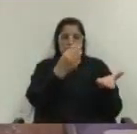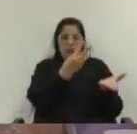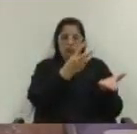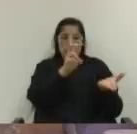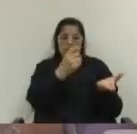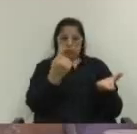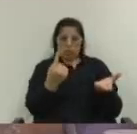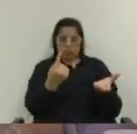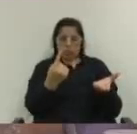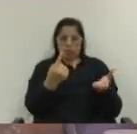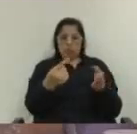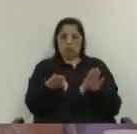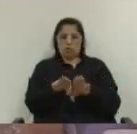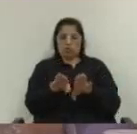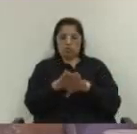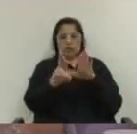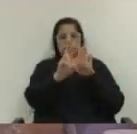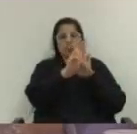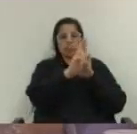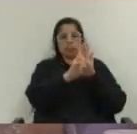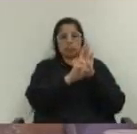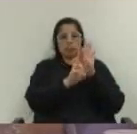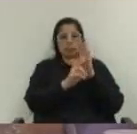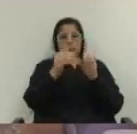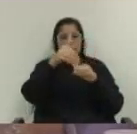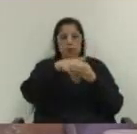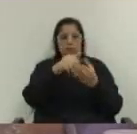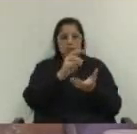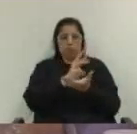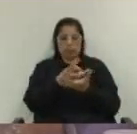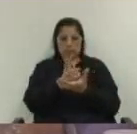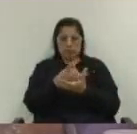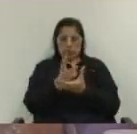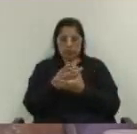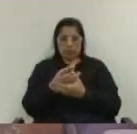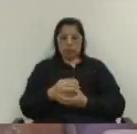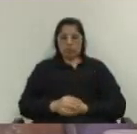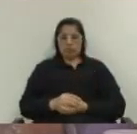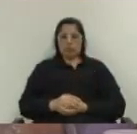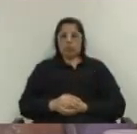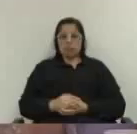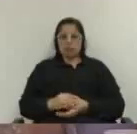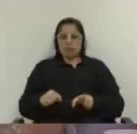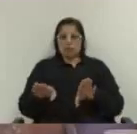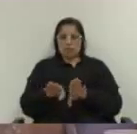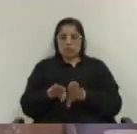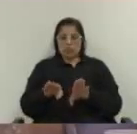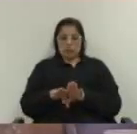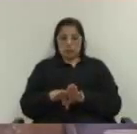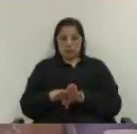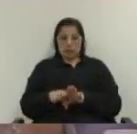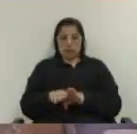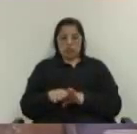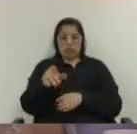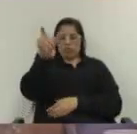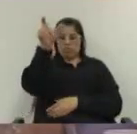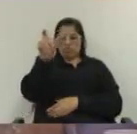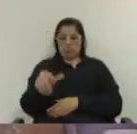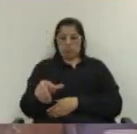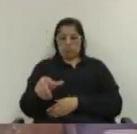351 do Regimento Interno, e ainda em virtude da conduta imputada como